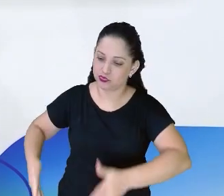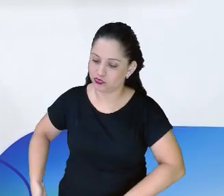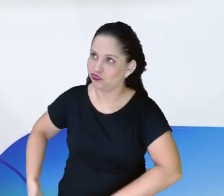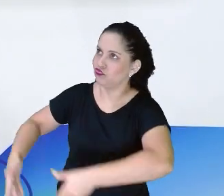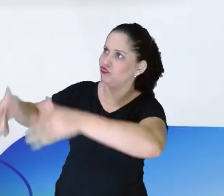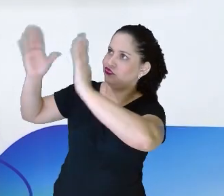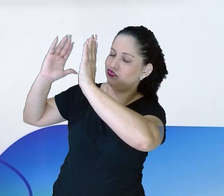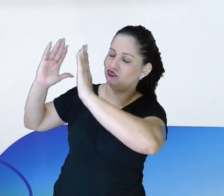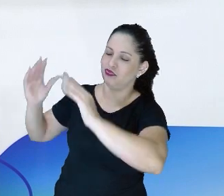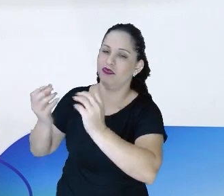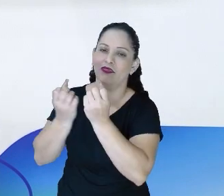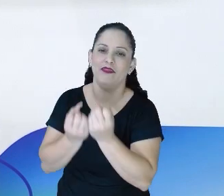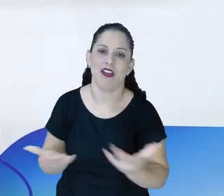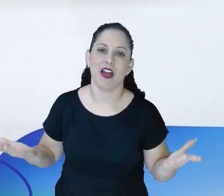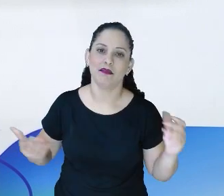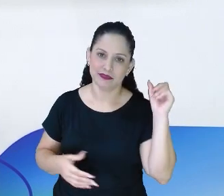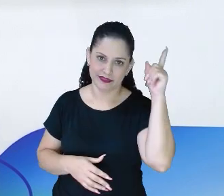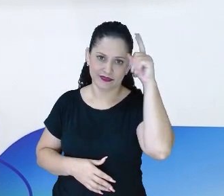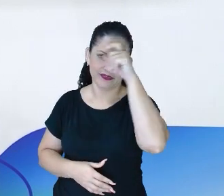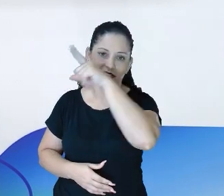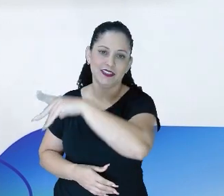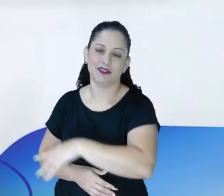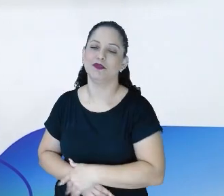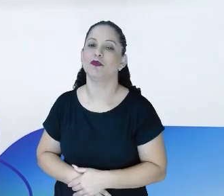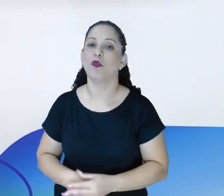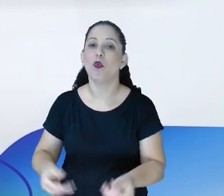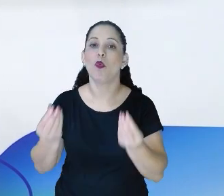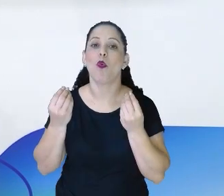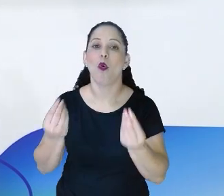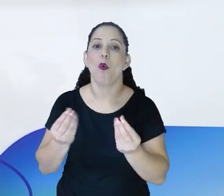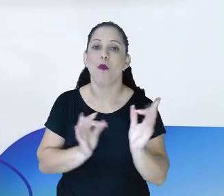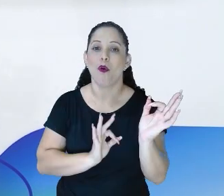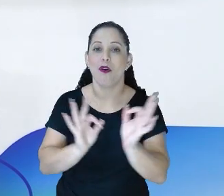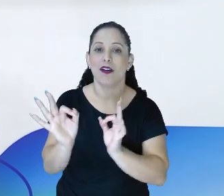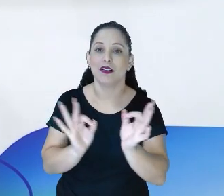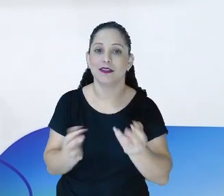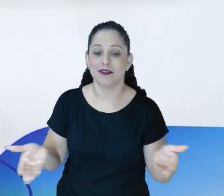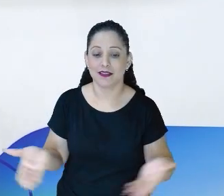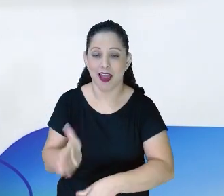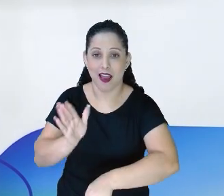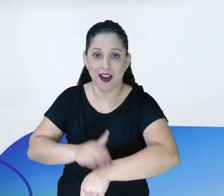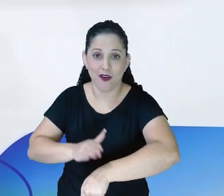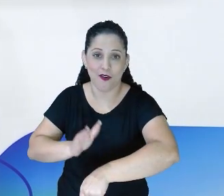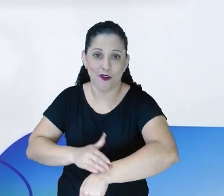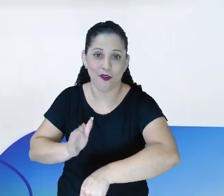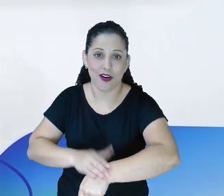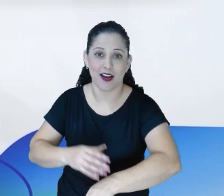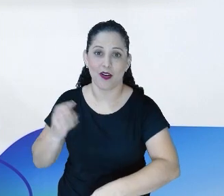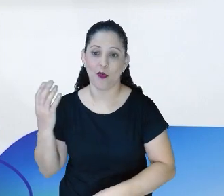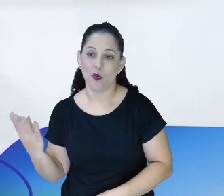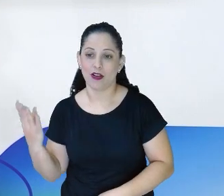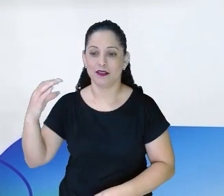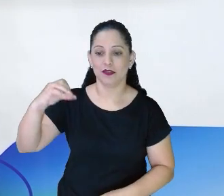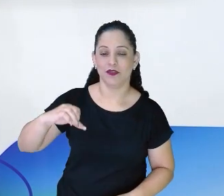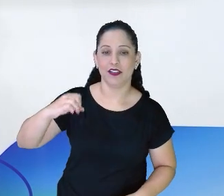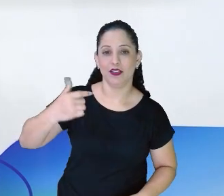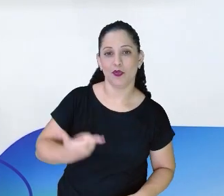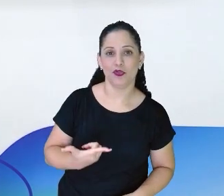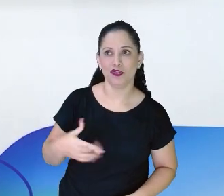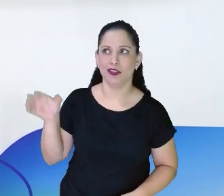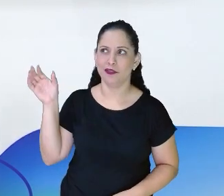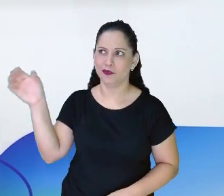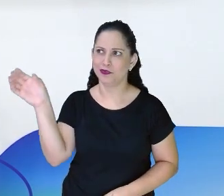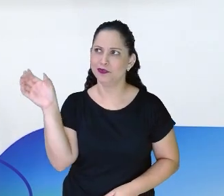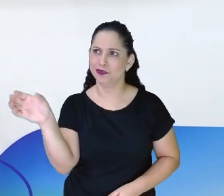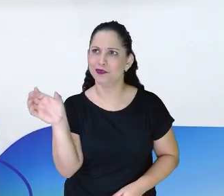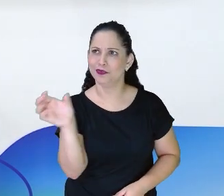vocês. Difícil, né? Como é que eu ia arrumar agora, nesse minuto, 492 livros? Aí